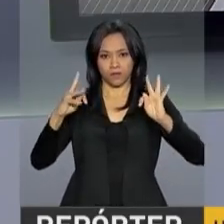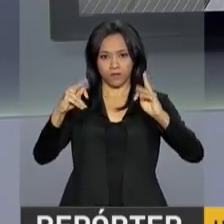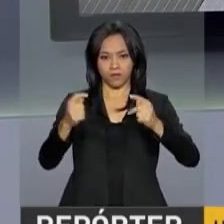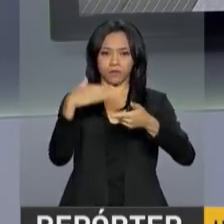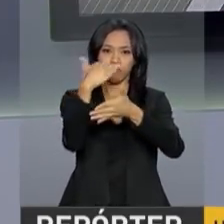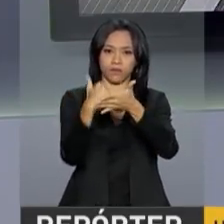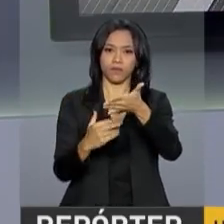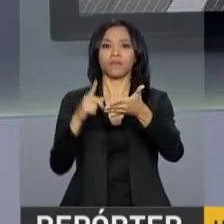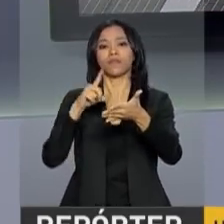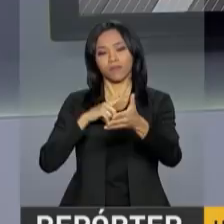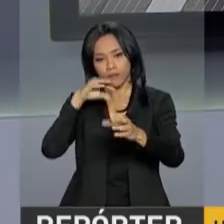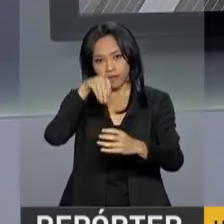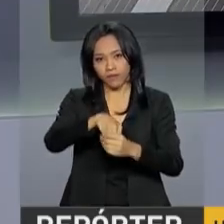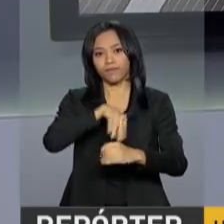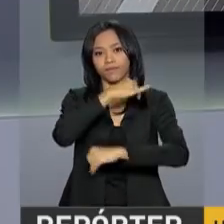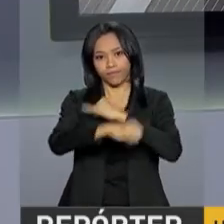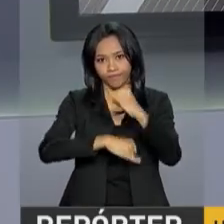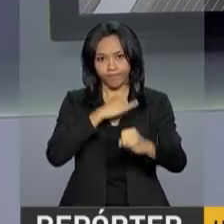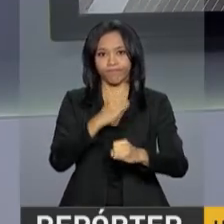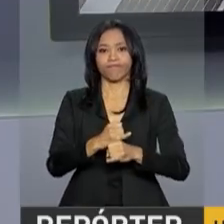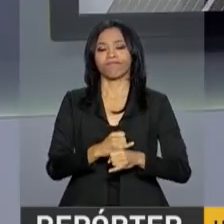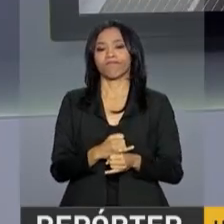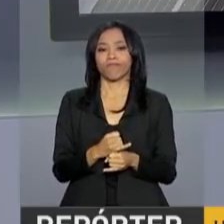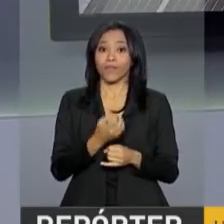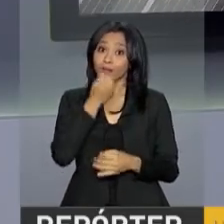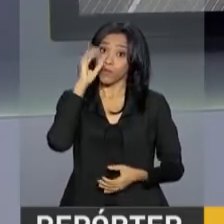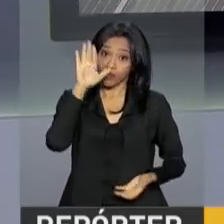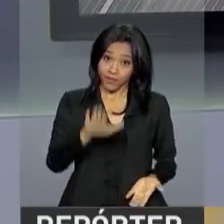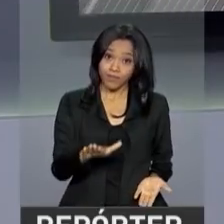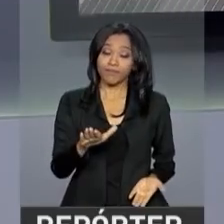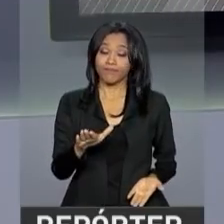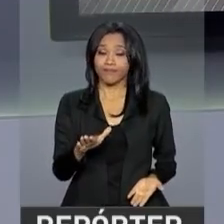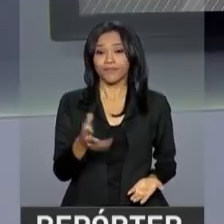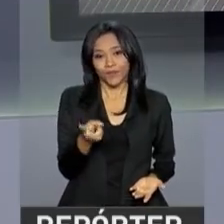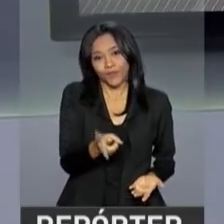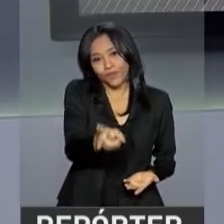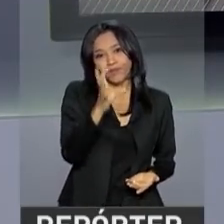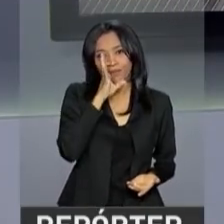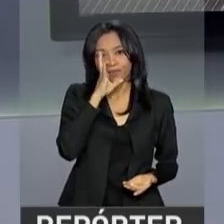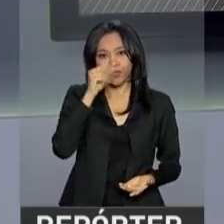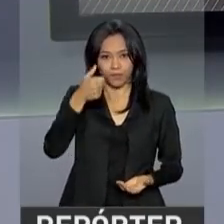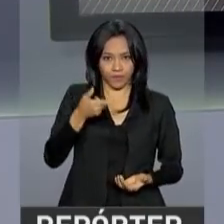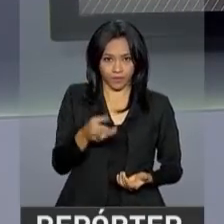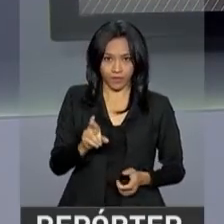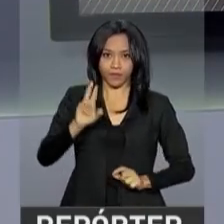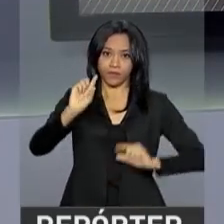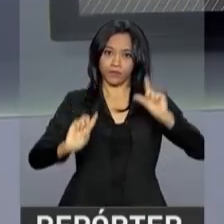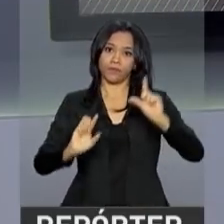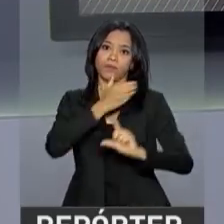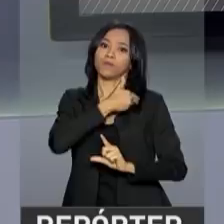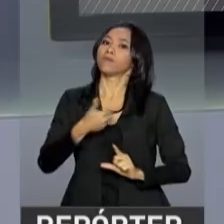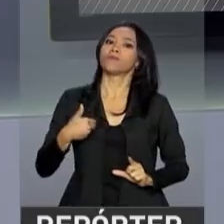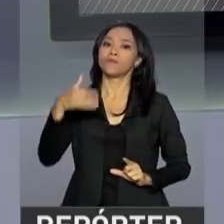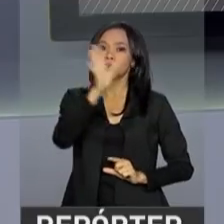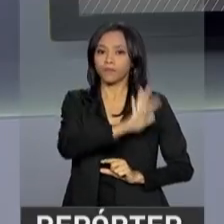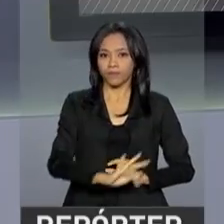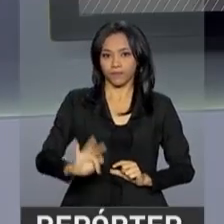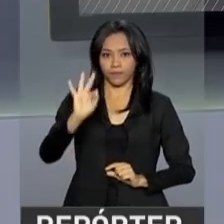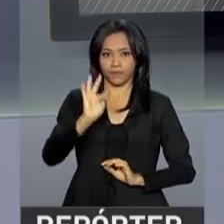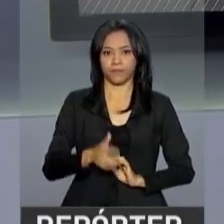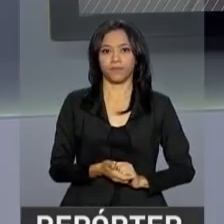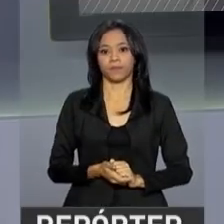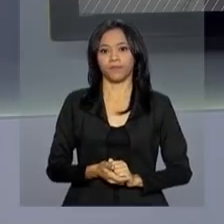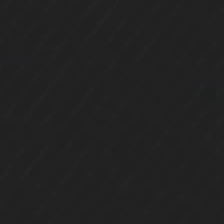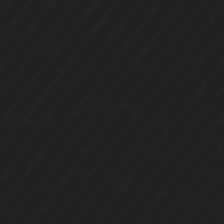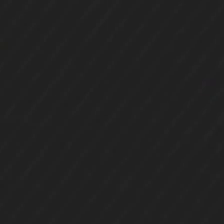também está na nossa página na internet uma boa tarde pra você e continue com a gente aqui na nbr a tv do governo federal